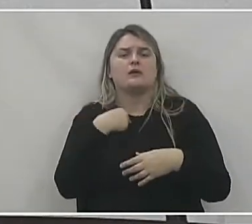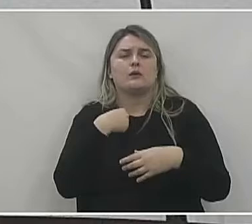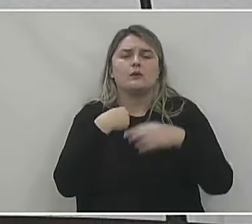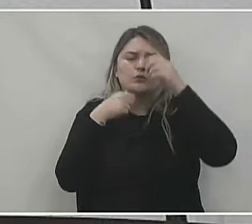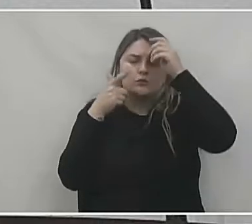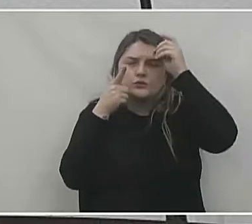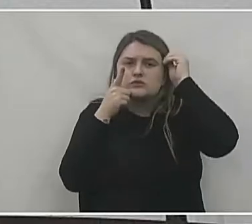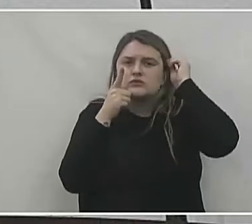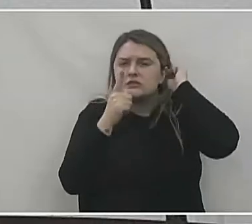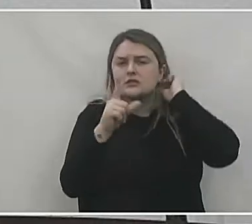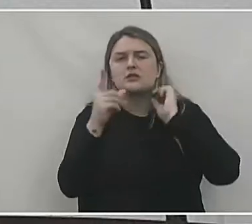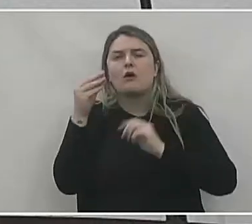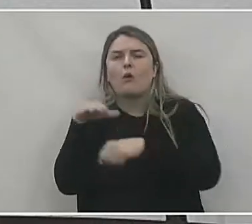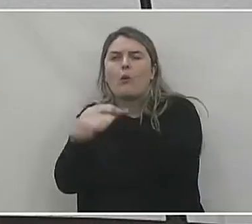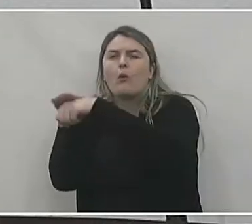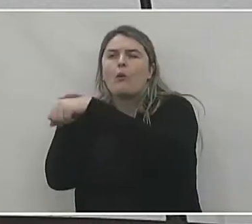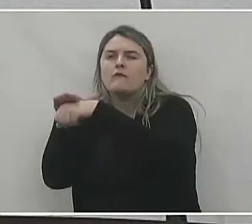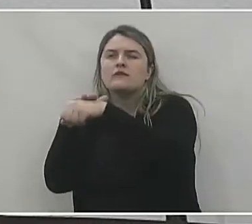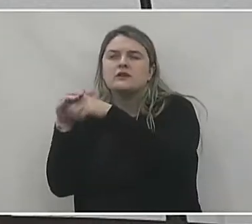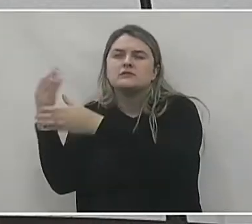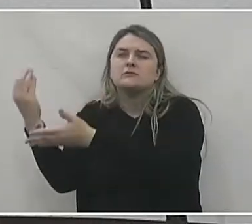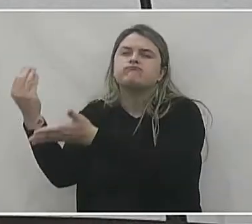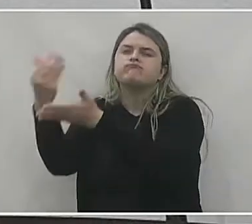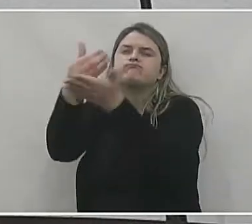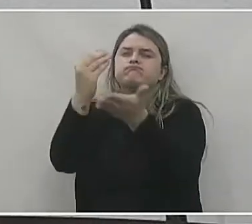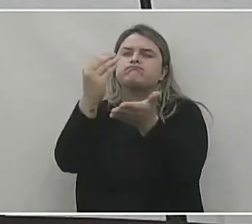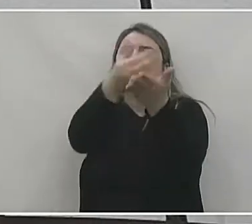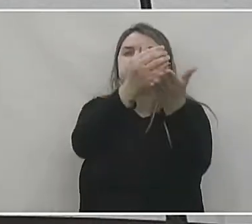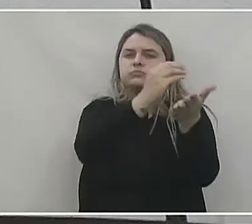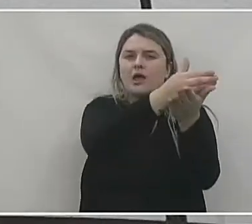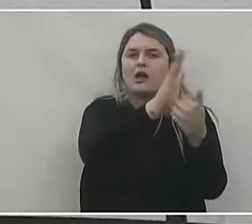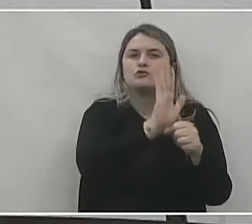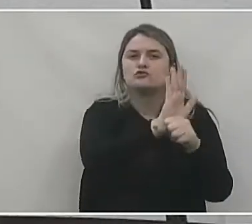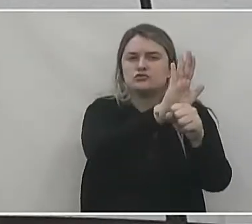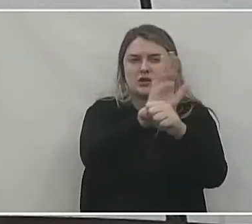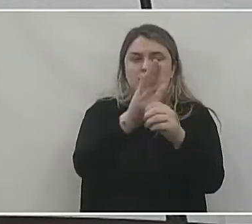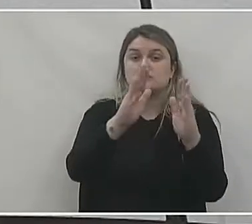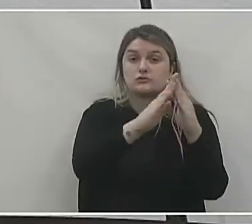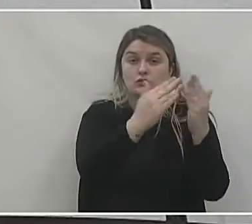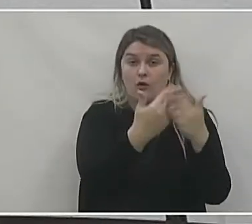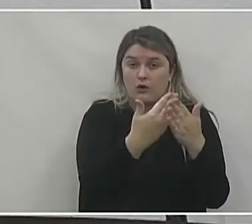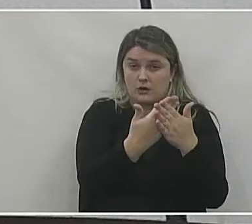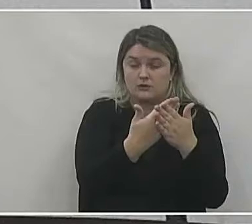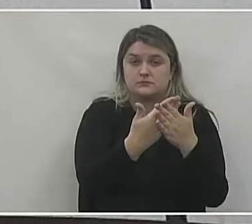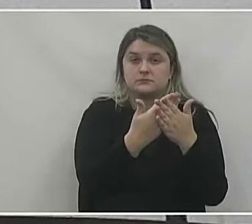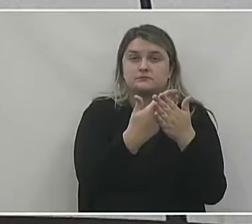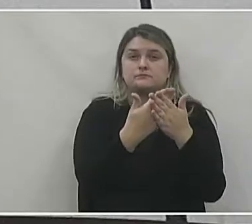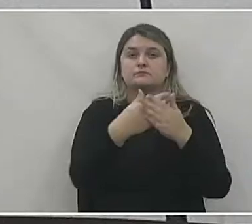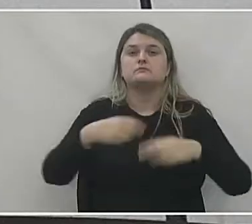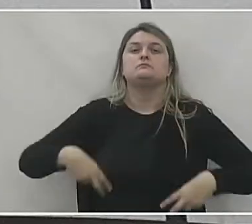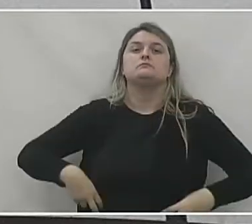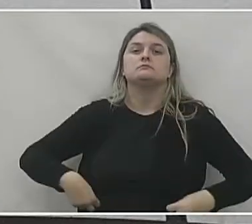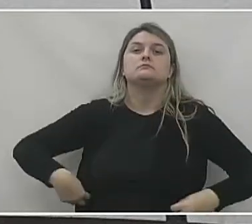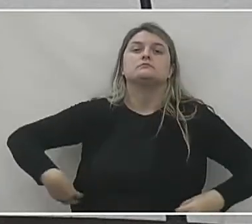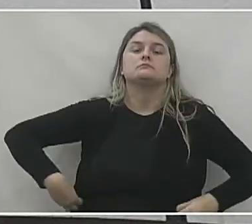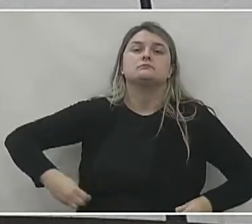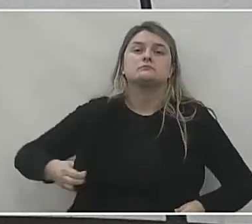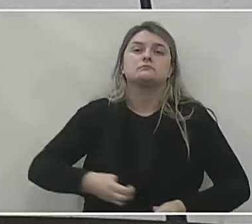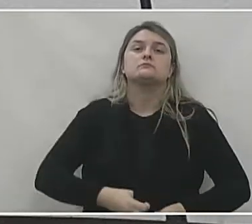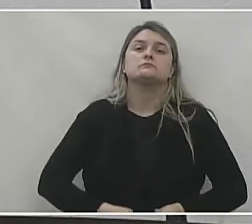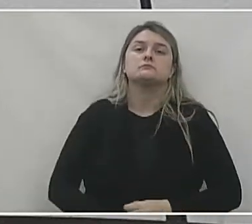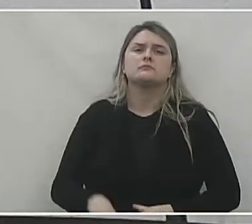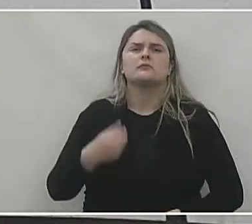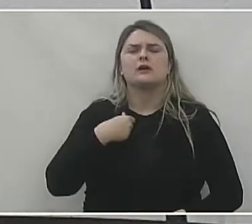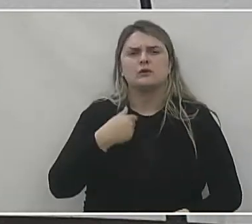conseguia arrancar os recursos para reformar o São Cristóvão, o Melvin Jones, a escola lá em cima que eu falei do Pouzinho,